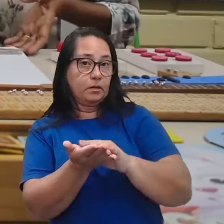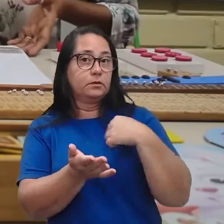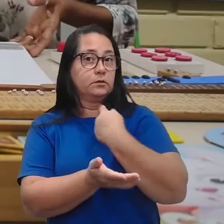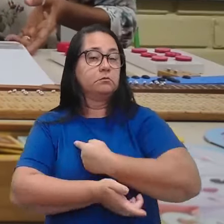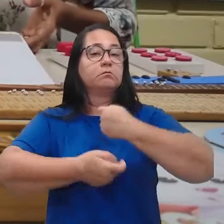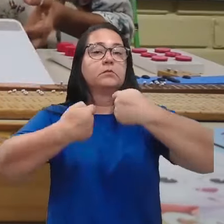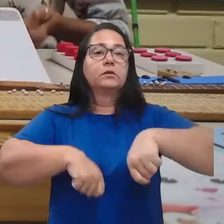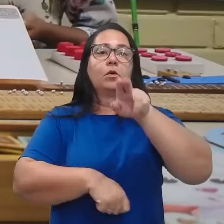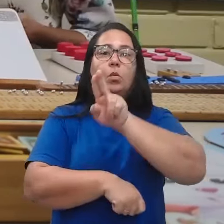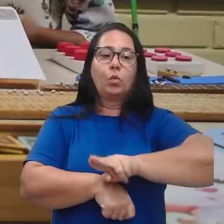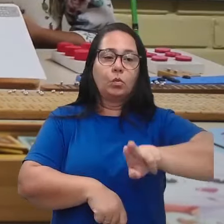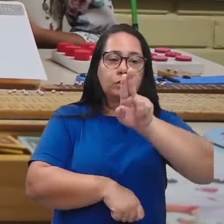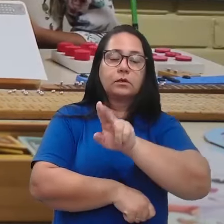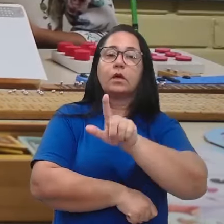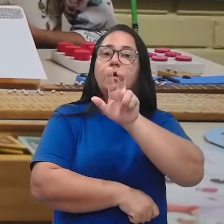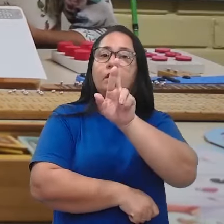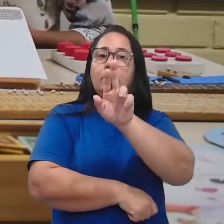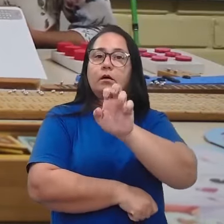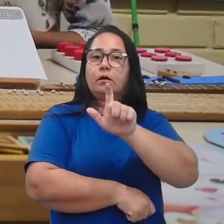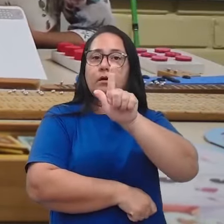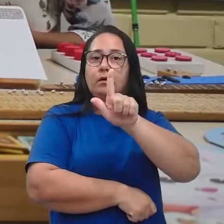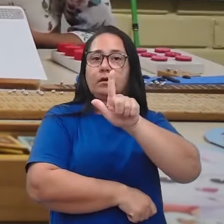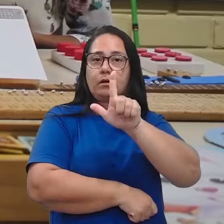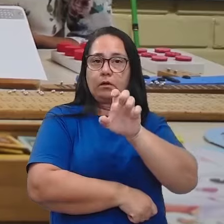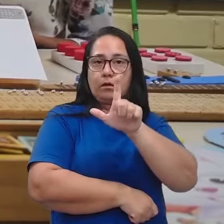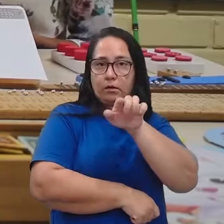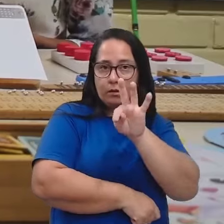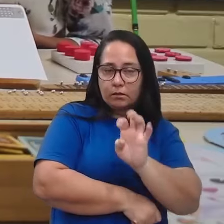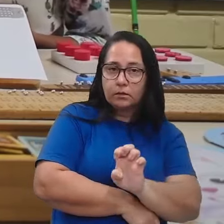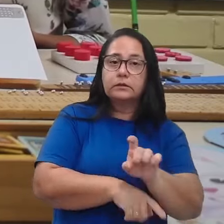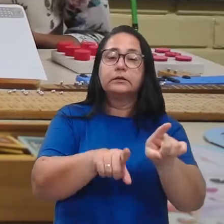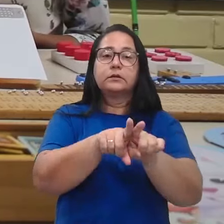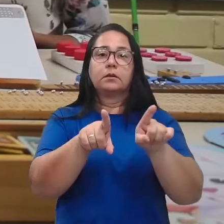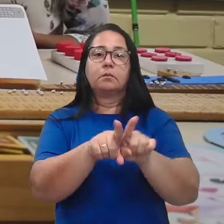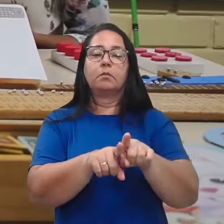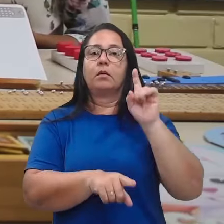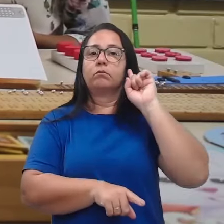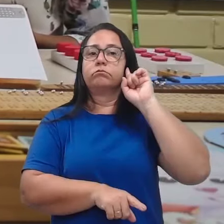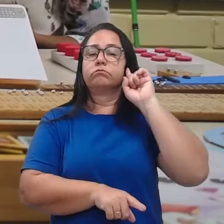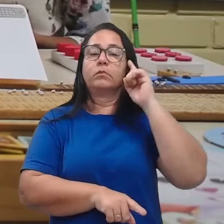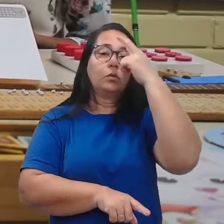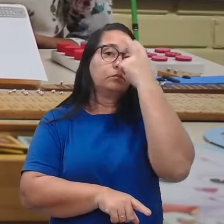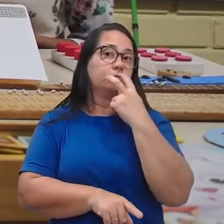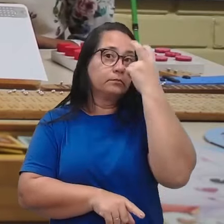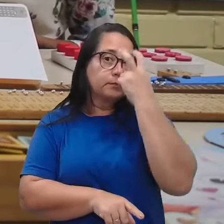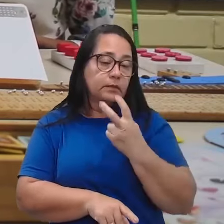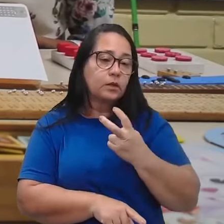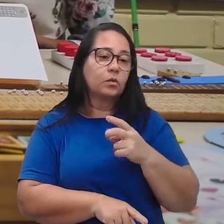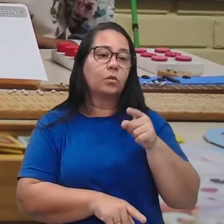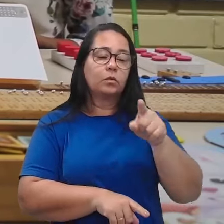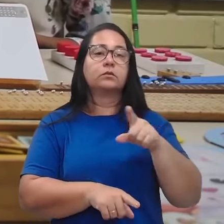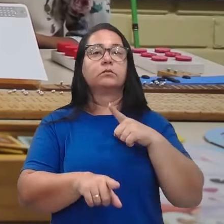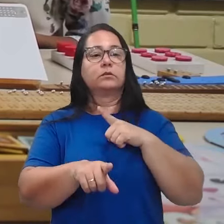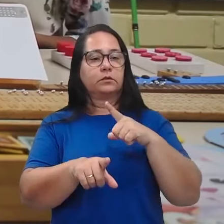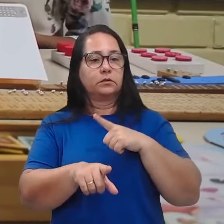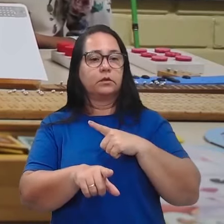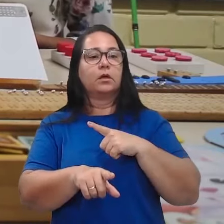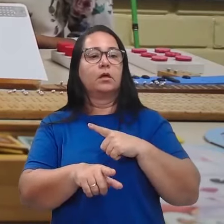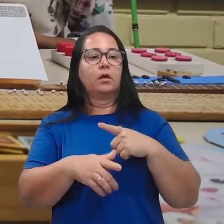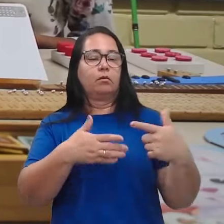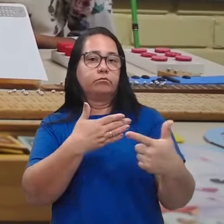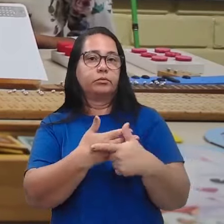usar a reglete, né, independente da surdocegueira, a reglete com pulsão, que seria a